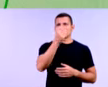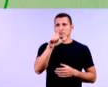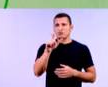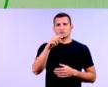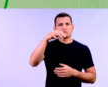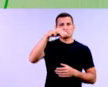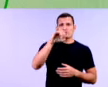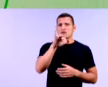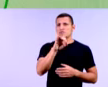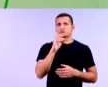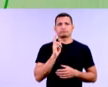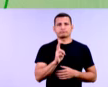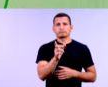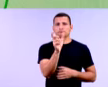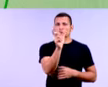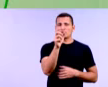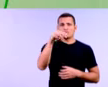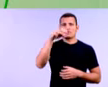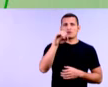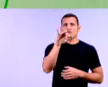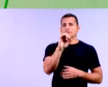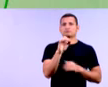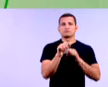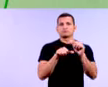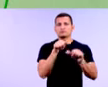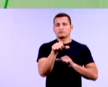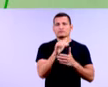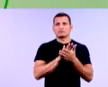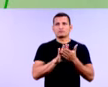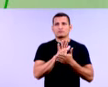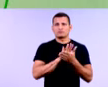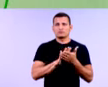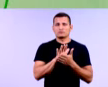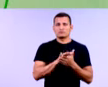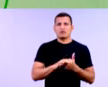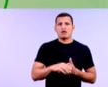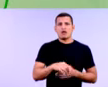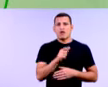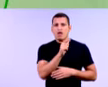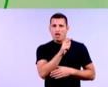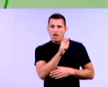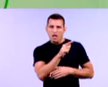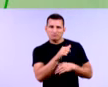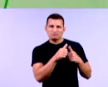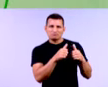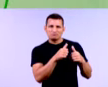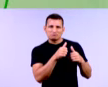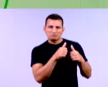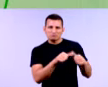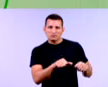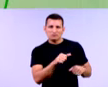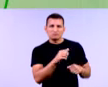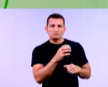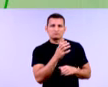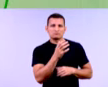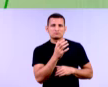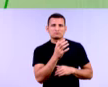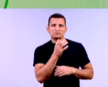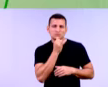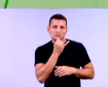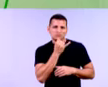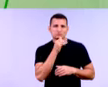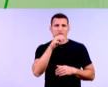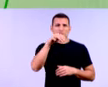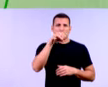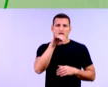no meio, sempre meio, sem modificar. Ela está meio triste, ela não está meia triste. A meia não faz